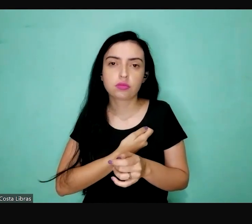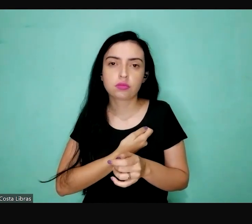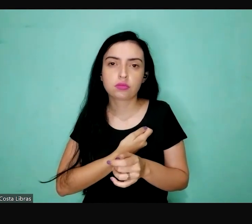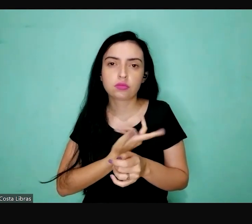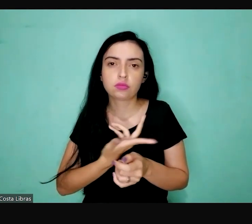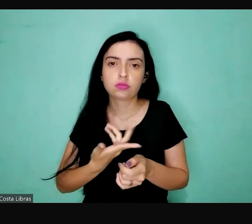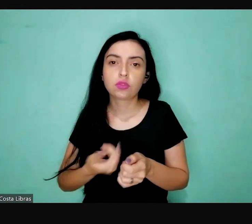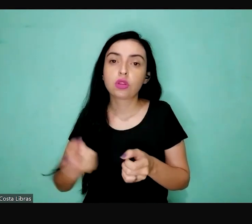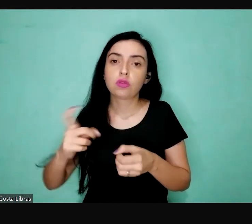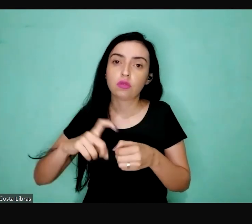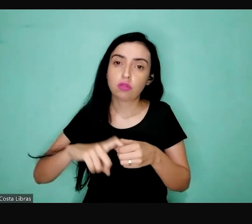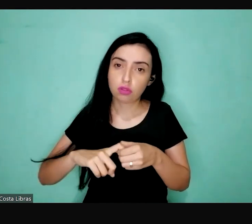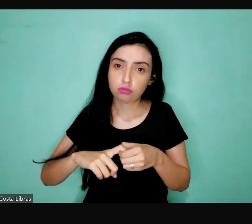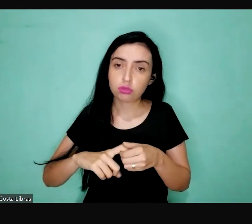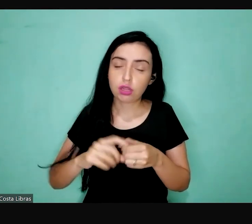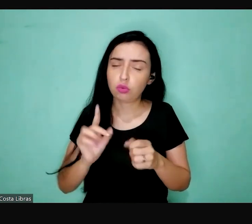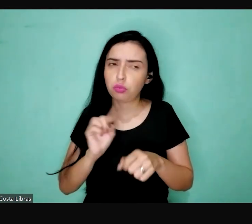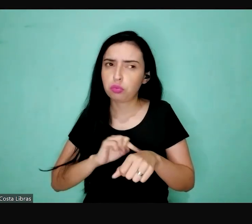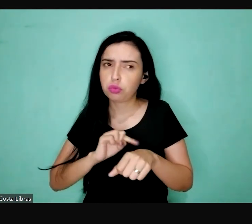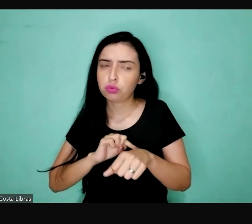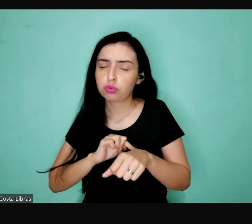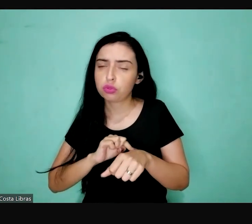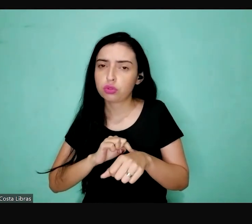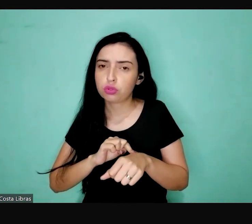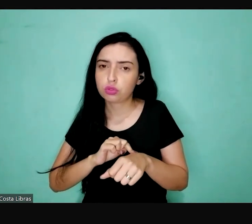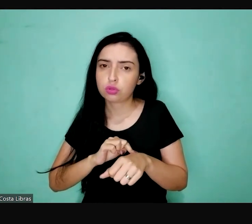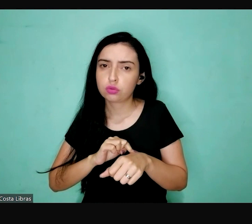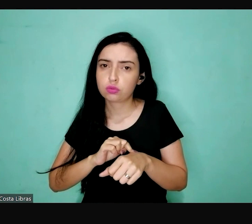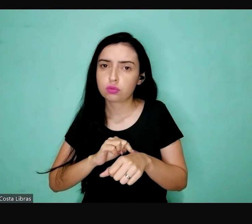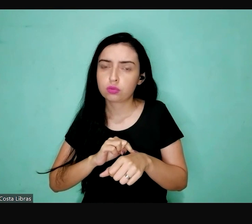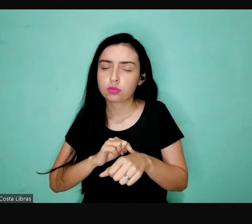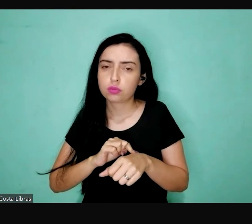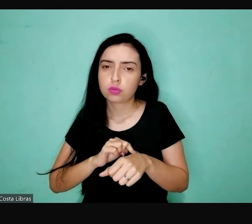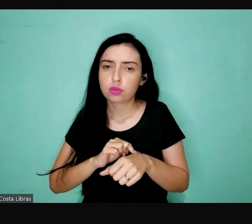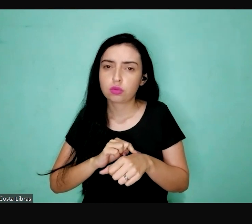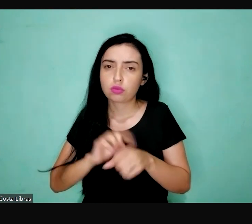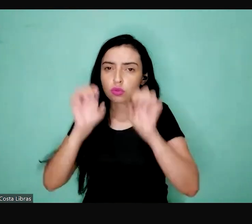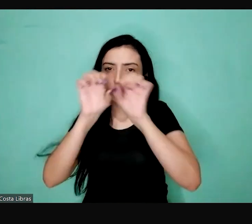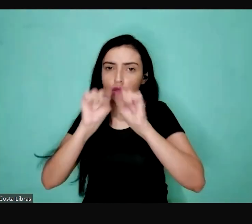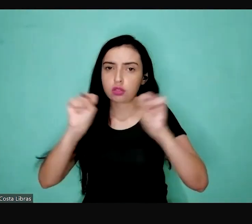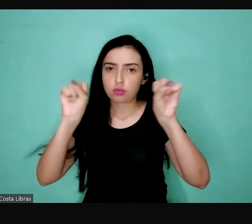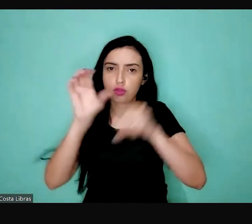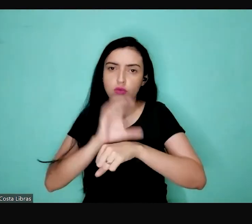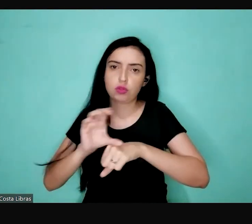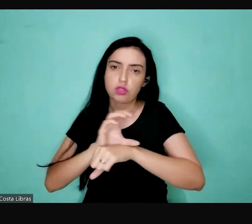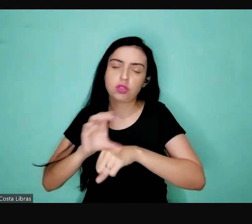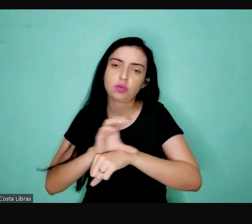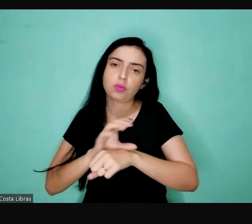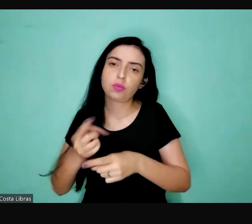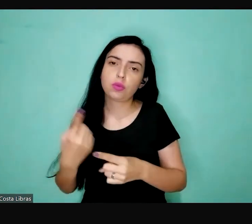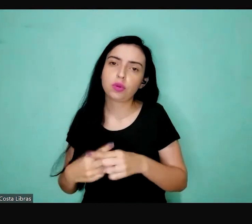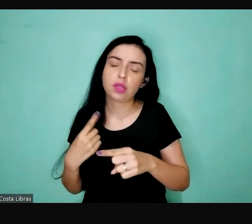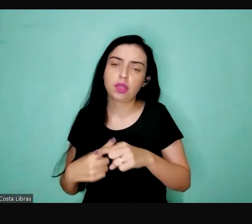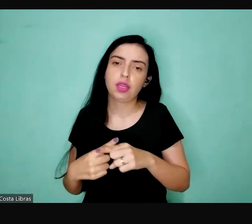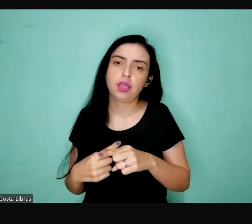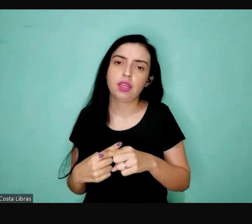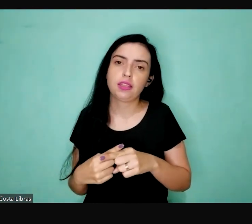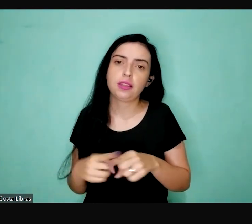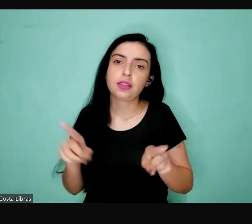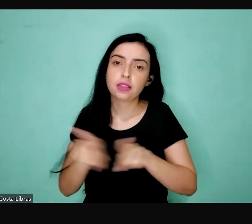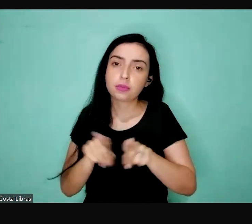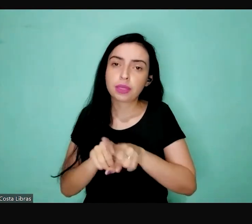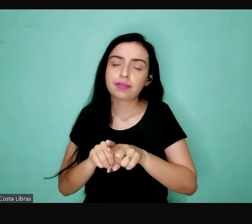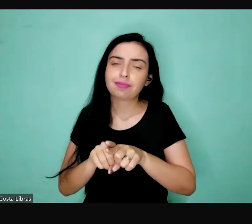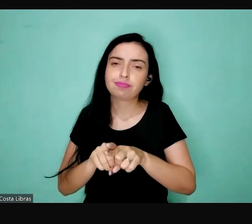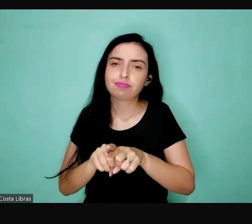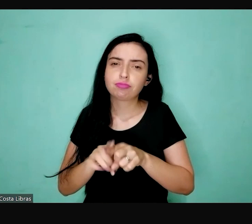vou voltar um minuto ah, ao Tribunal Constitucional, porque o Tribunal Constitucional também tive efeitos